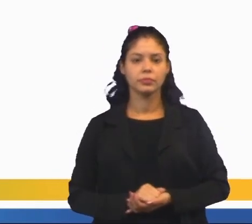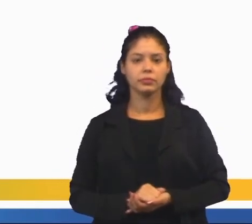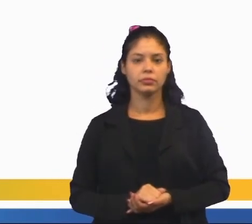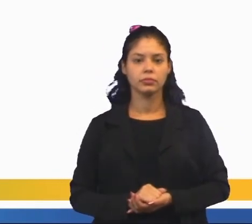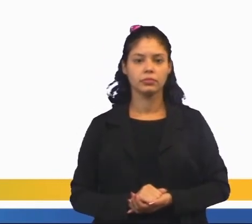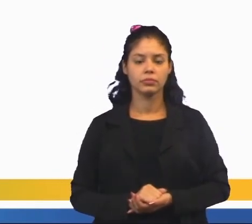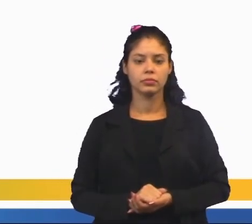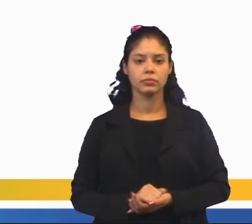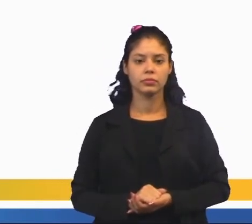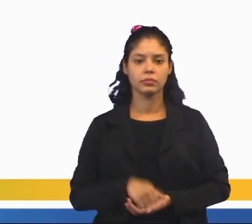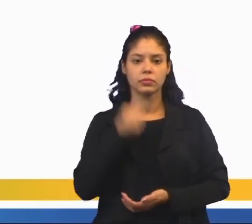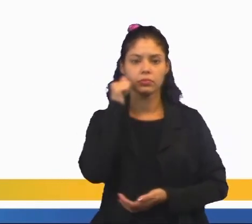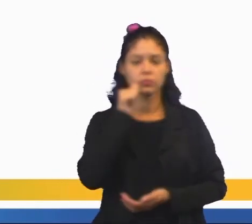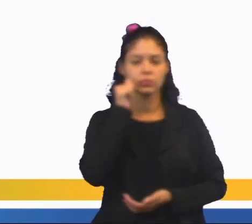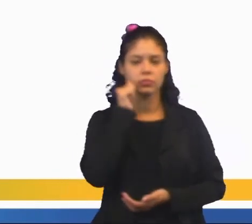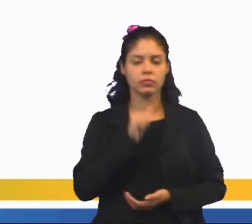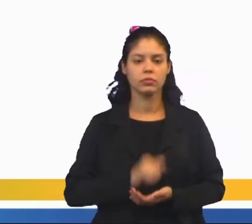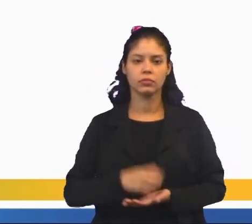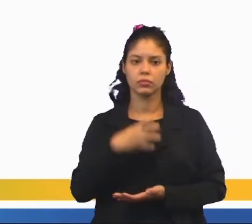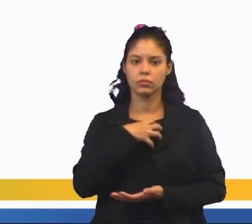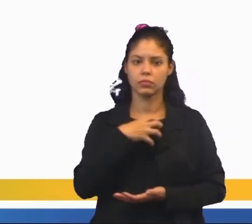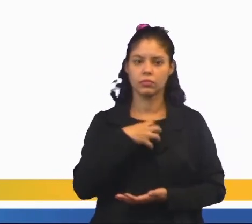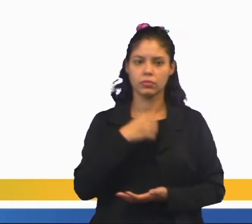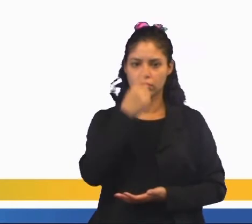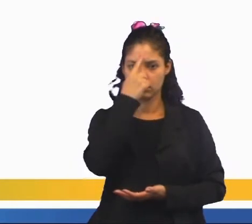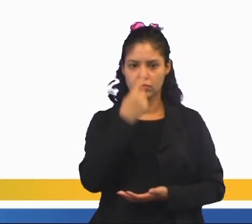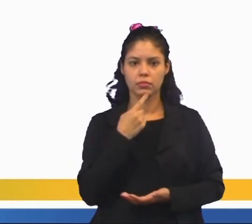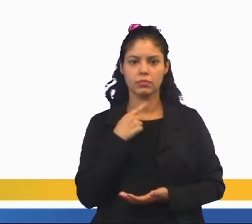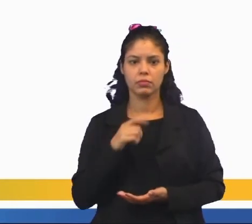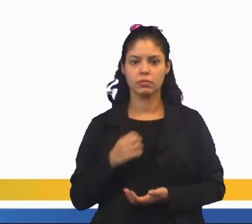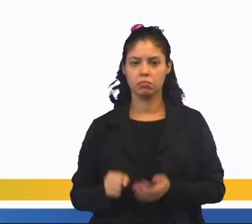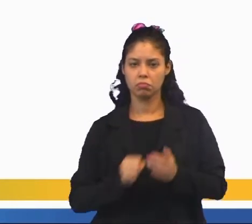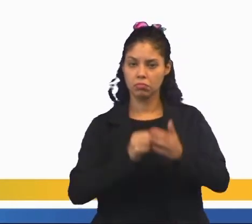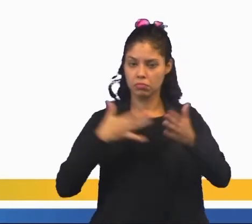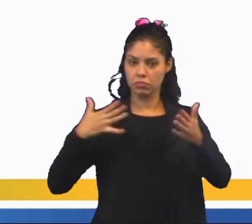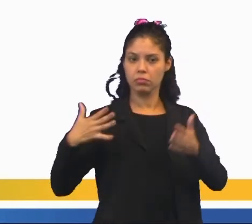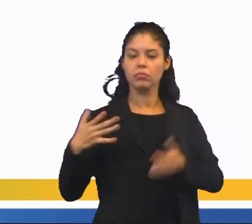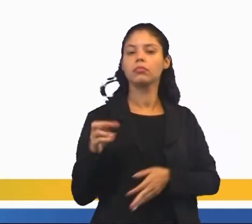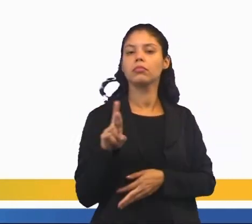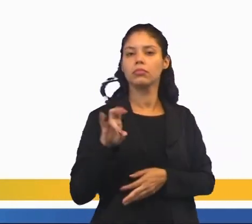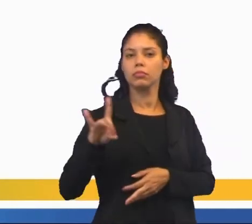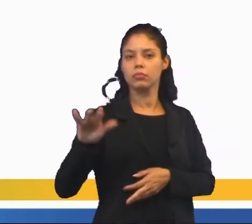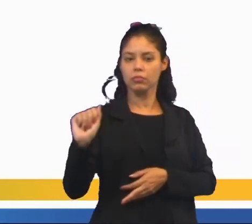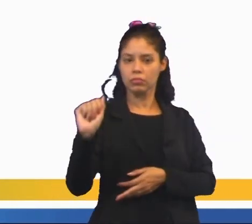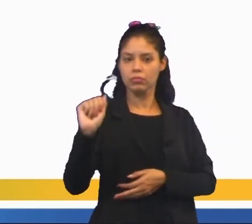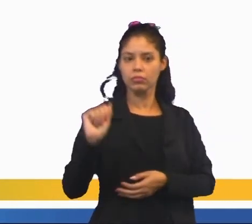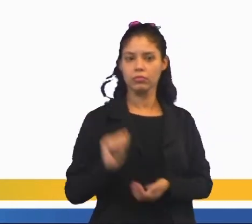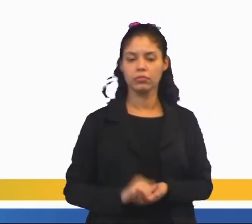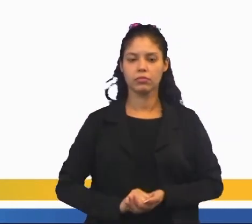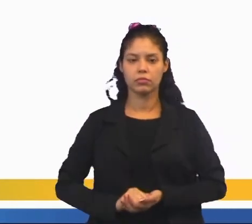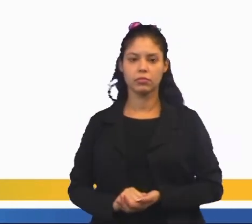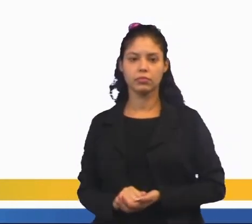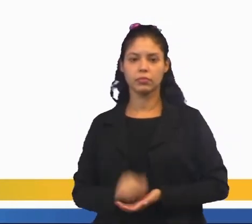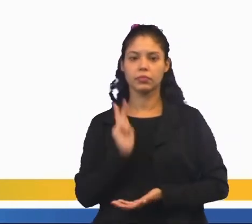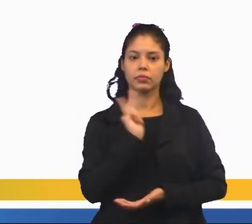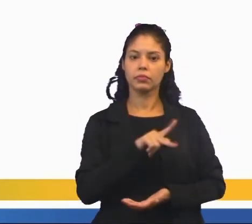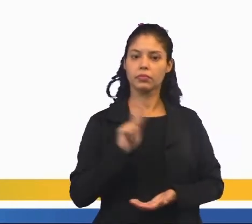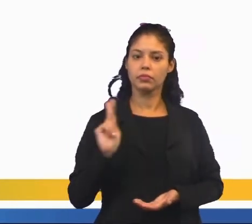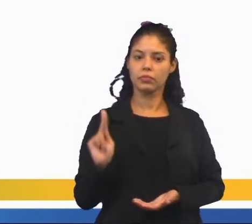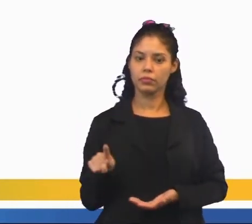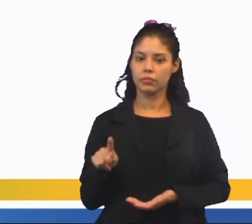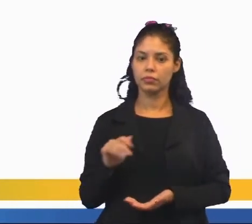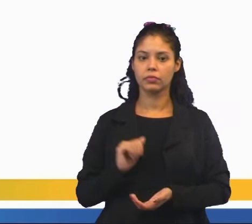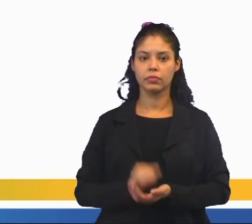flores. 4, é um sentido figurado, mulher muito garrida.